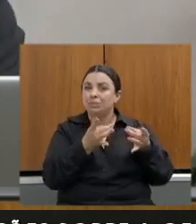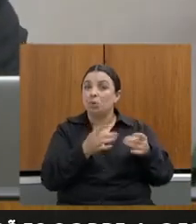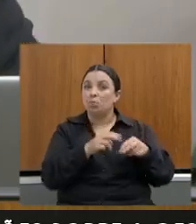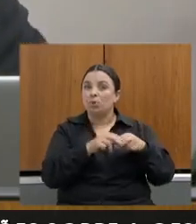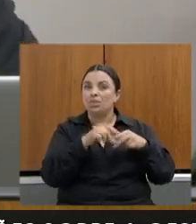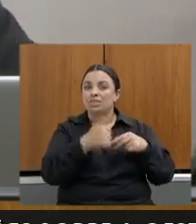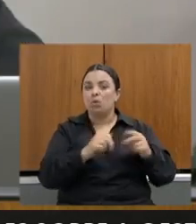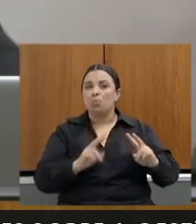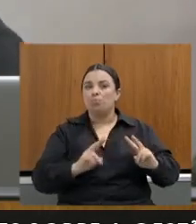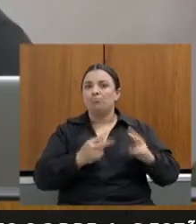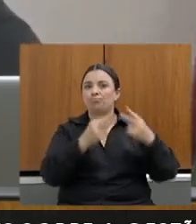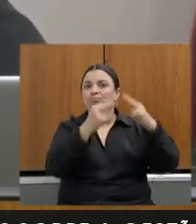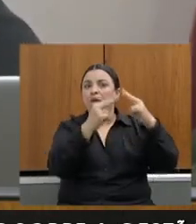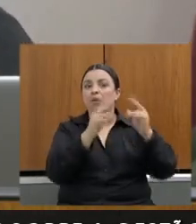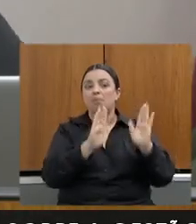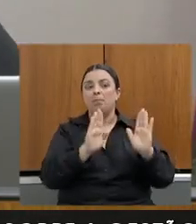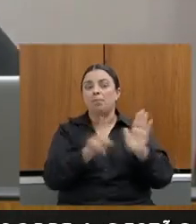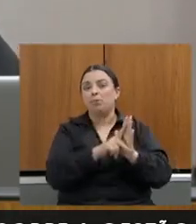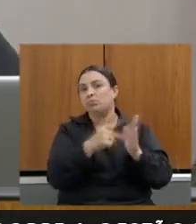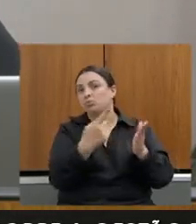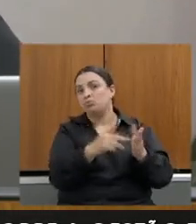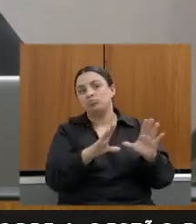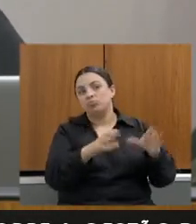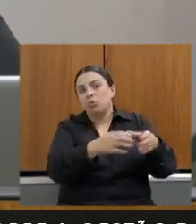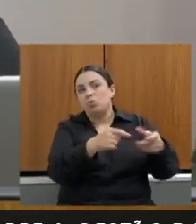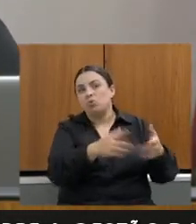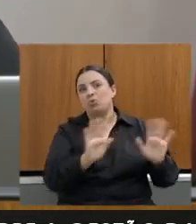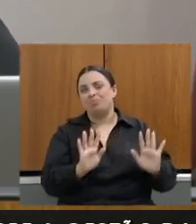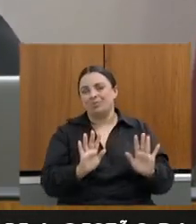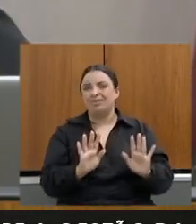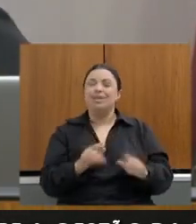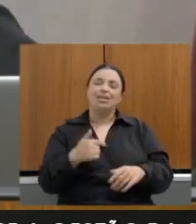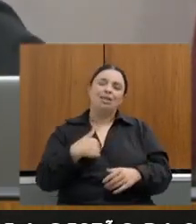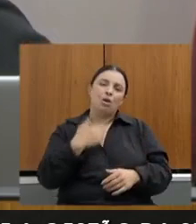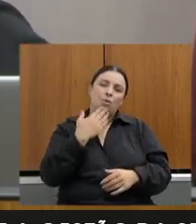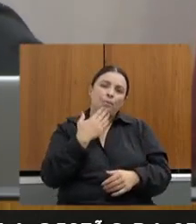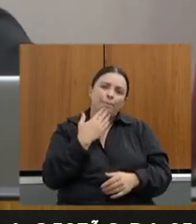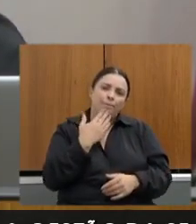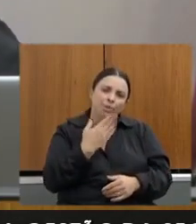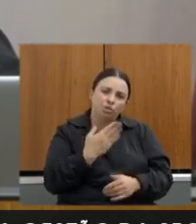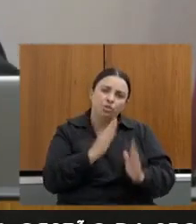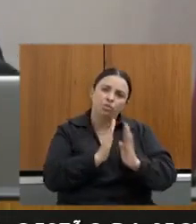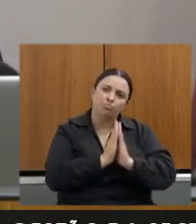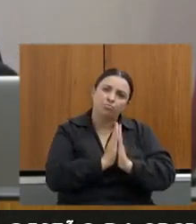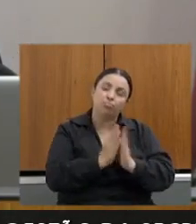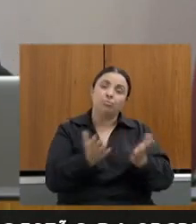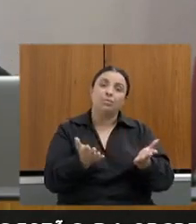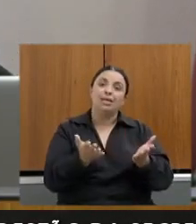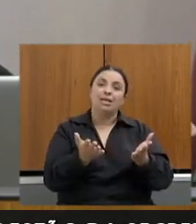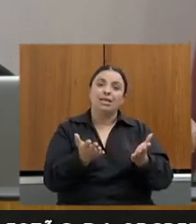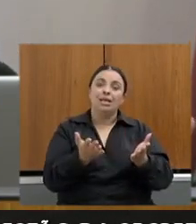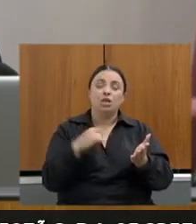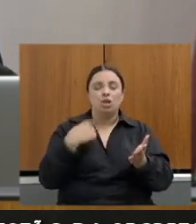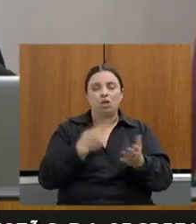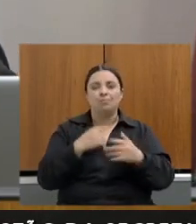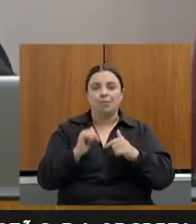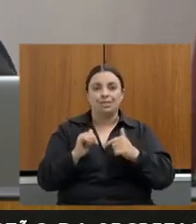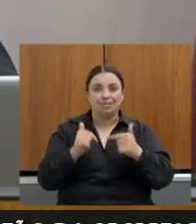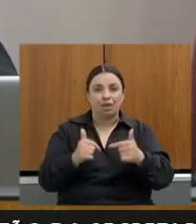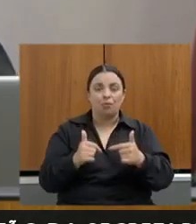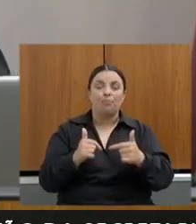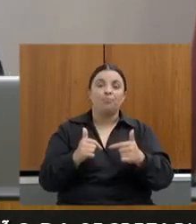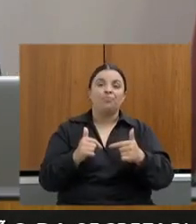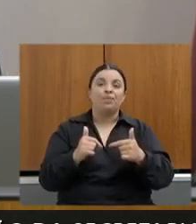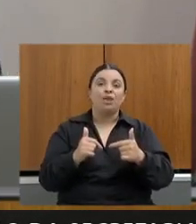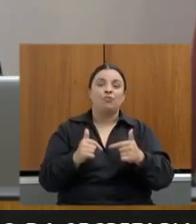tão que Inicial na minha fala eu deixo essa esse apelo mas conforme a gente tem procedido aqui vou